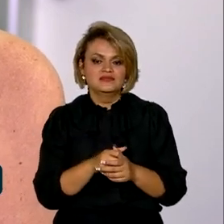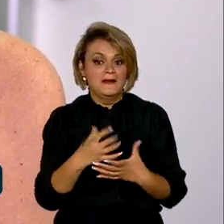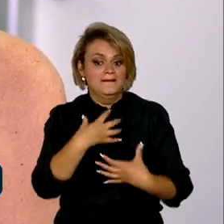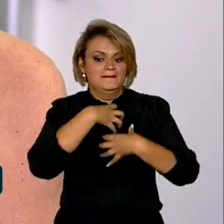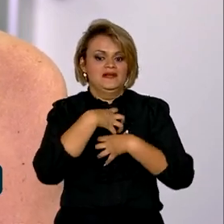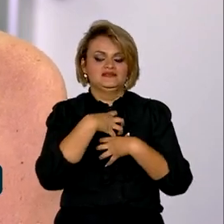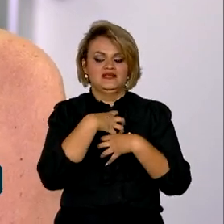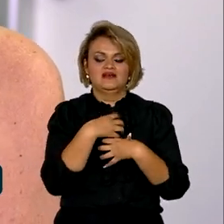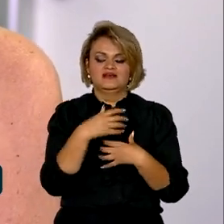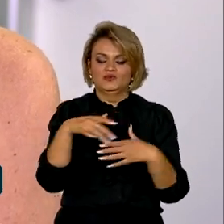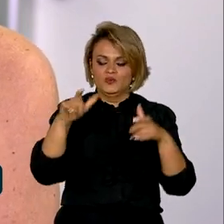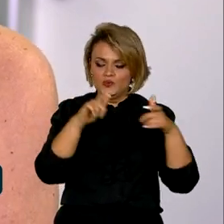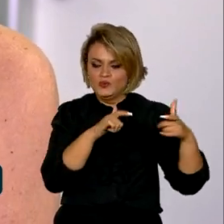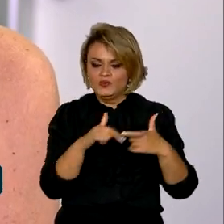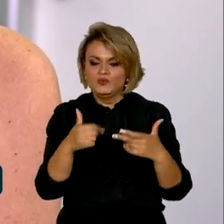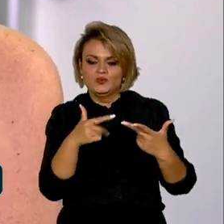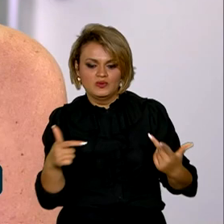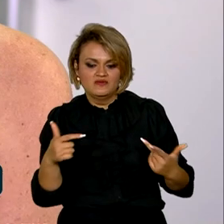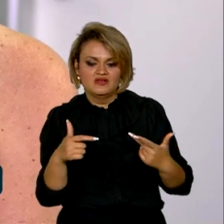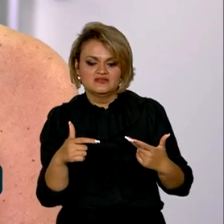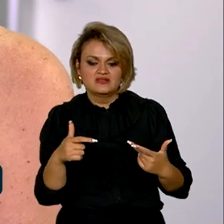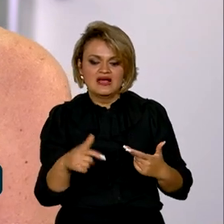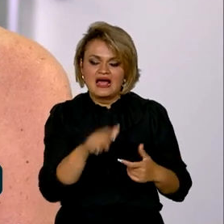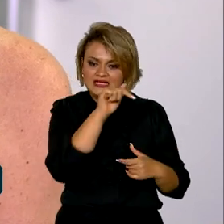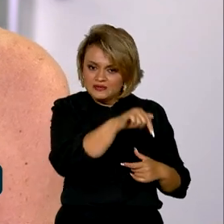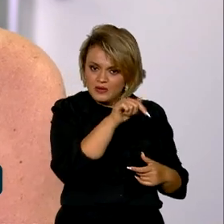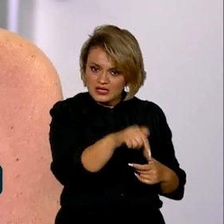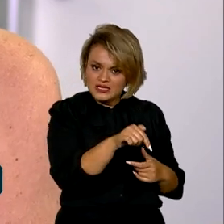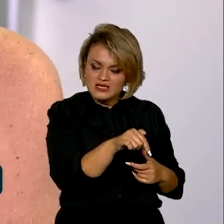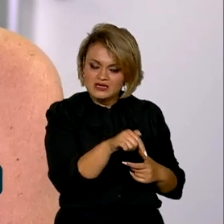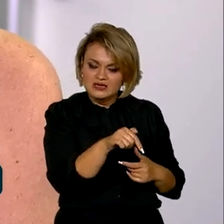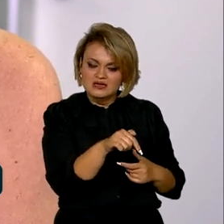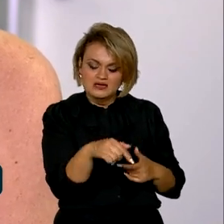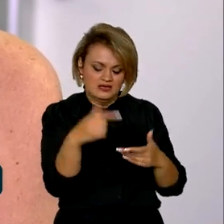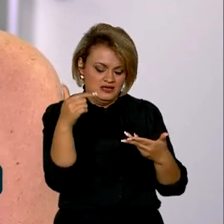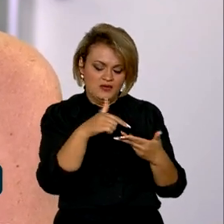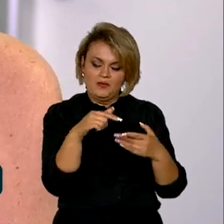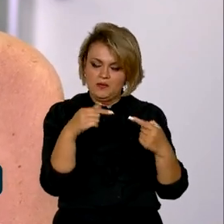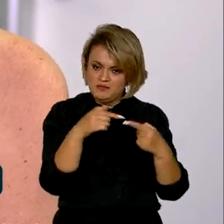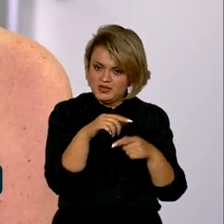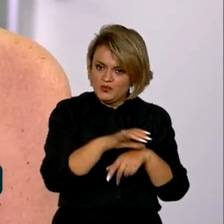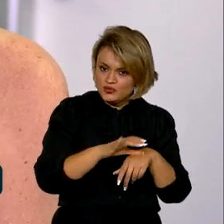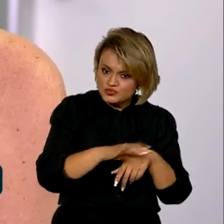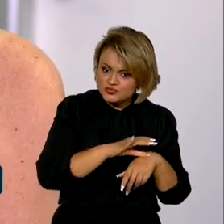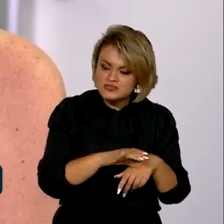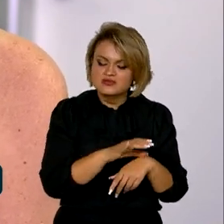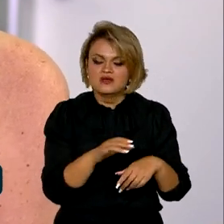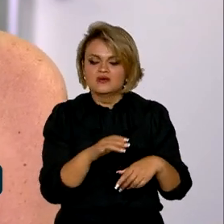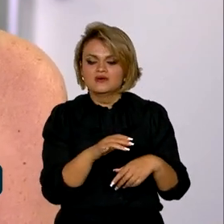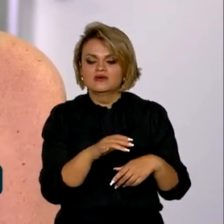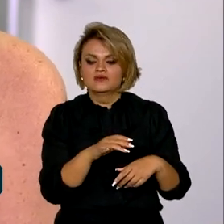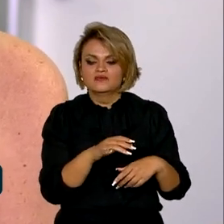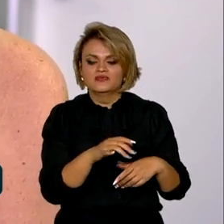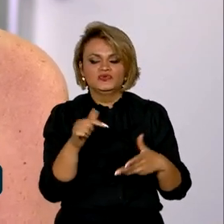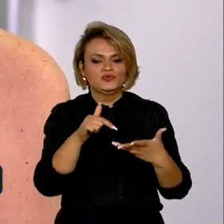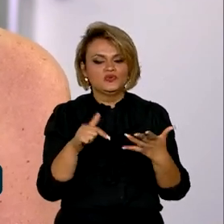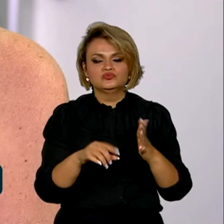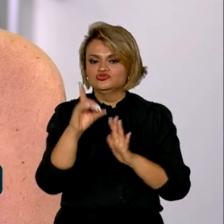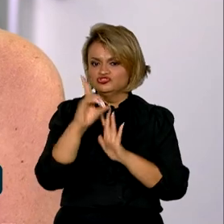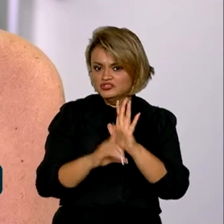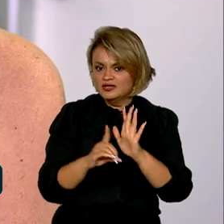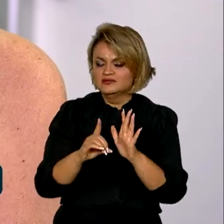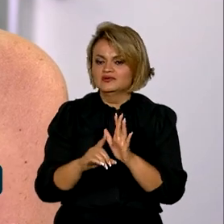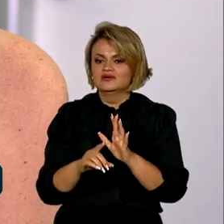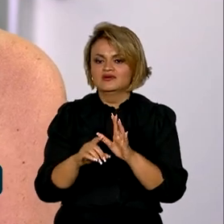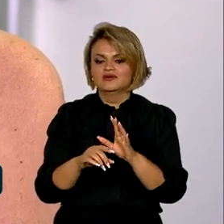impactar aí no território, fazer com aquilo que está escrito na Constituição, né, todo o direito